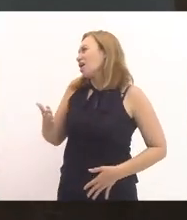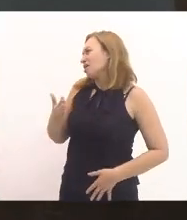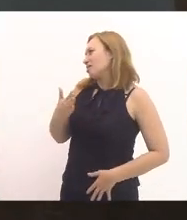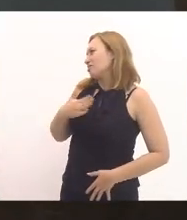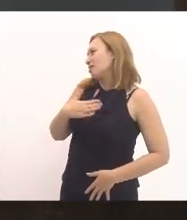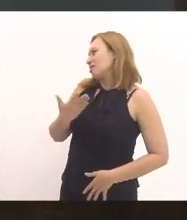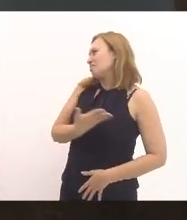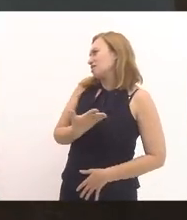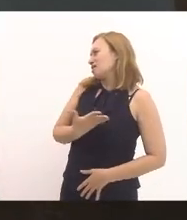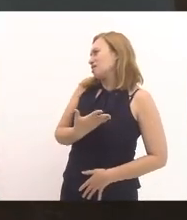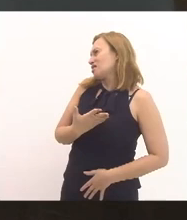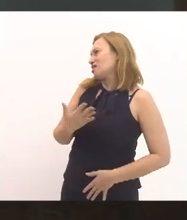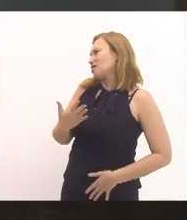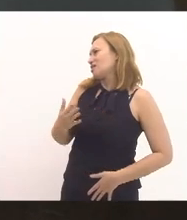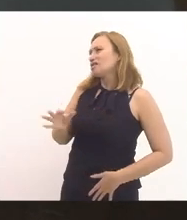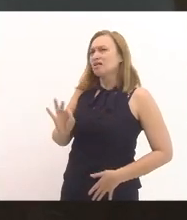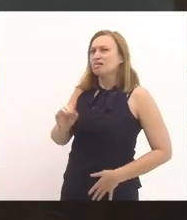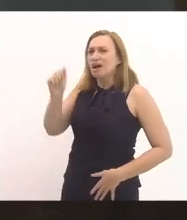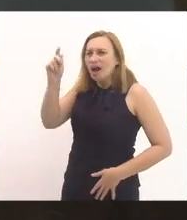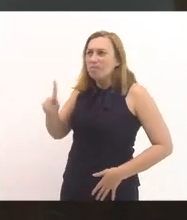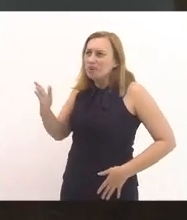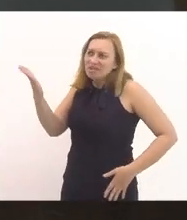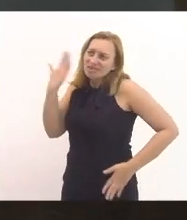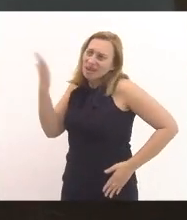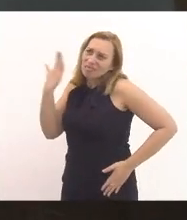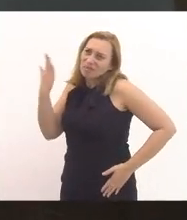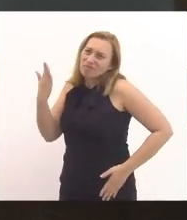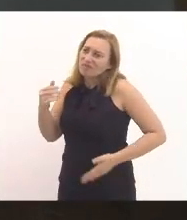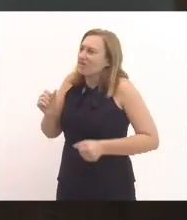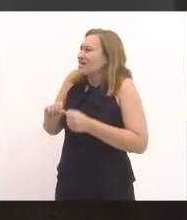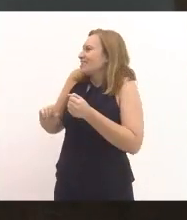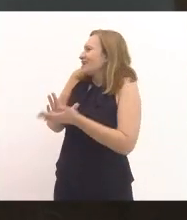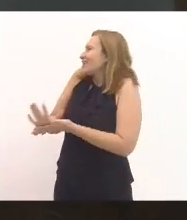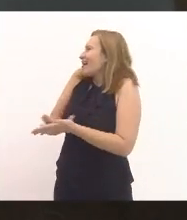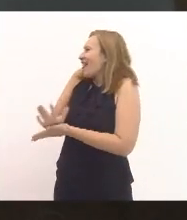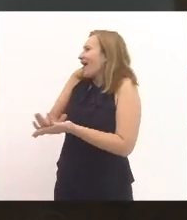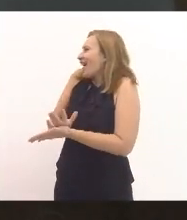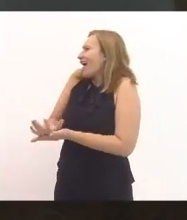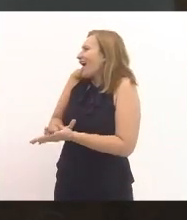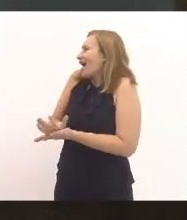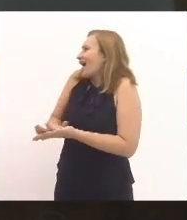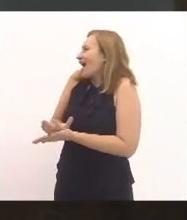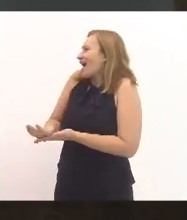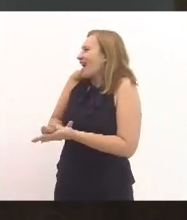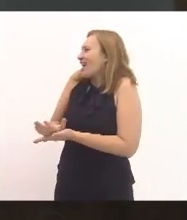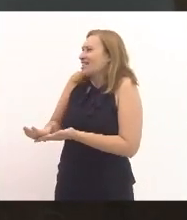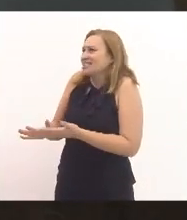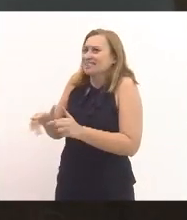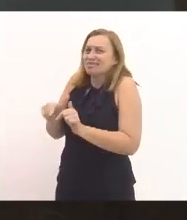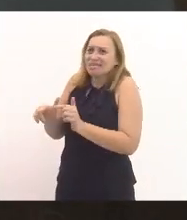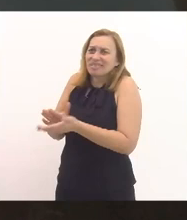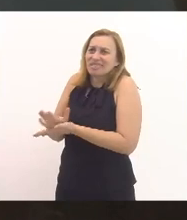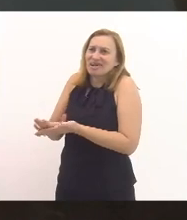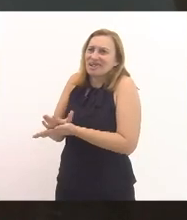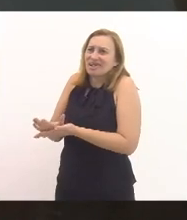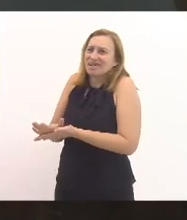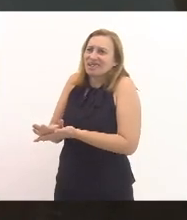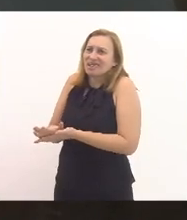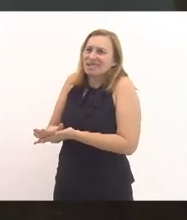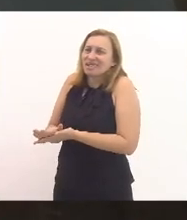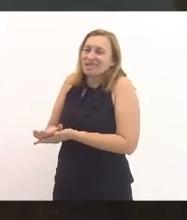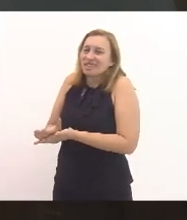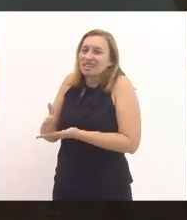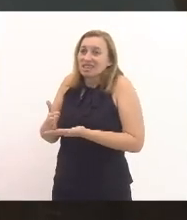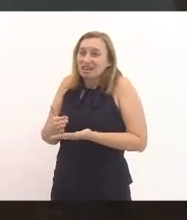polícia aposentado não posso fazer mais nada posso nem te exercer alguma carga positiva o meu